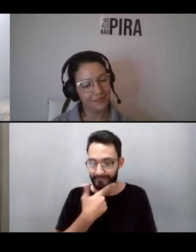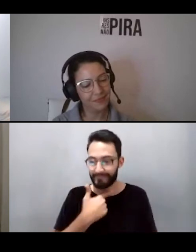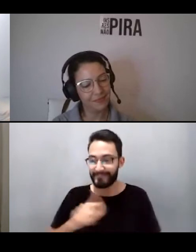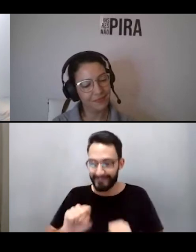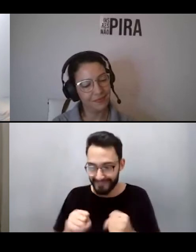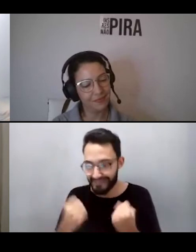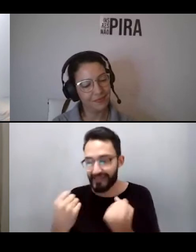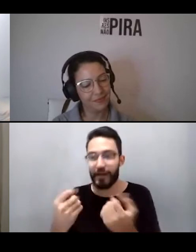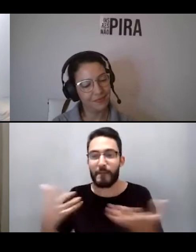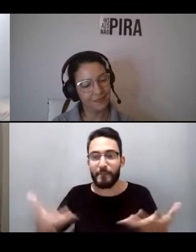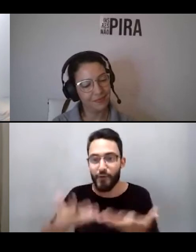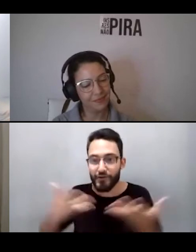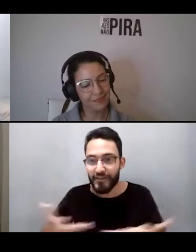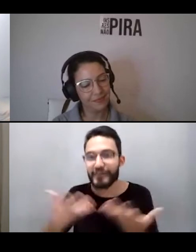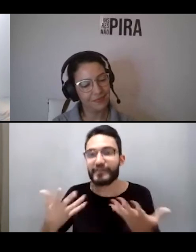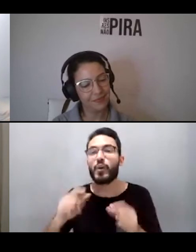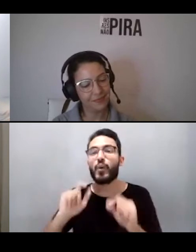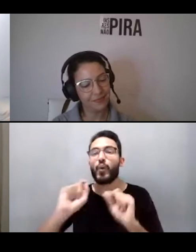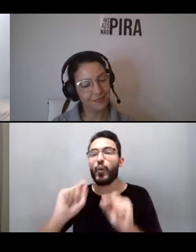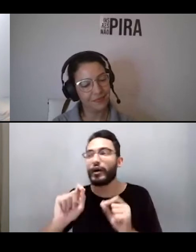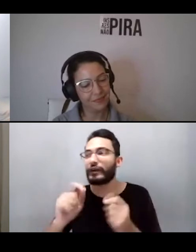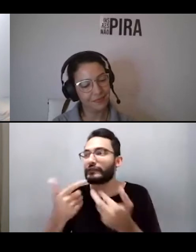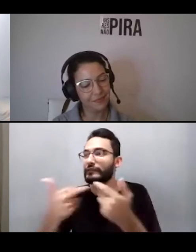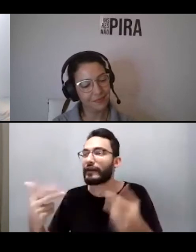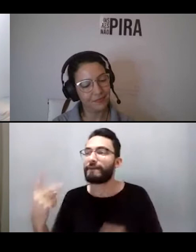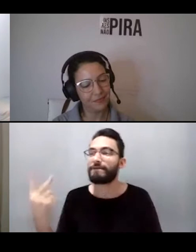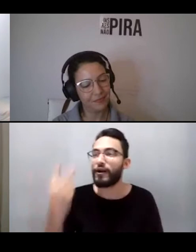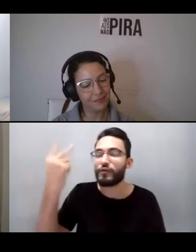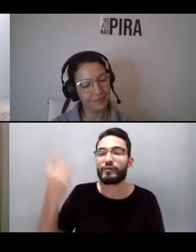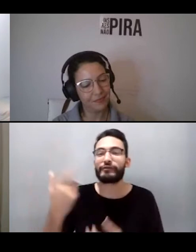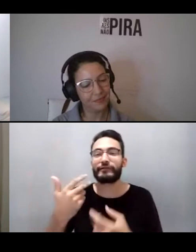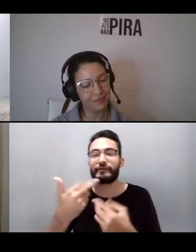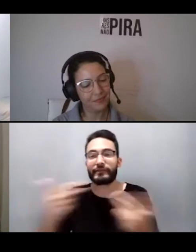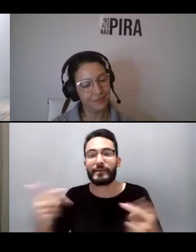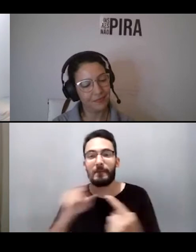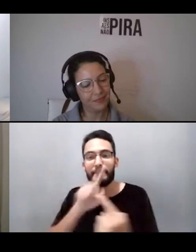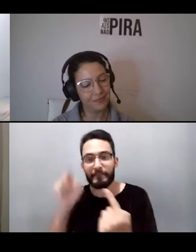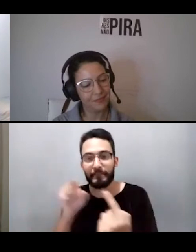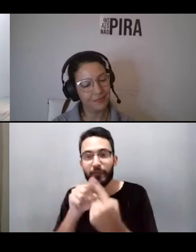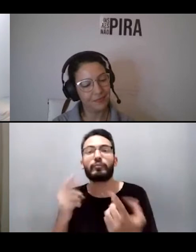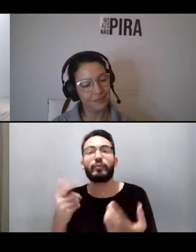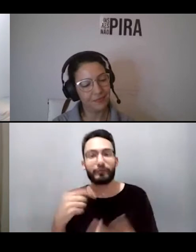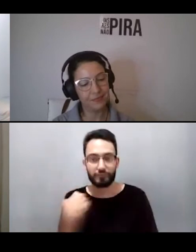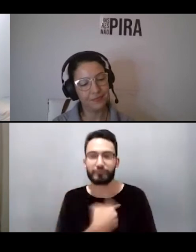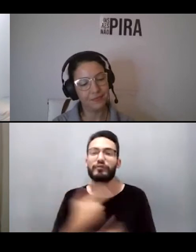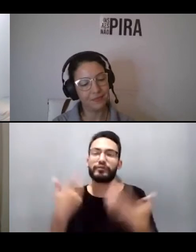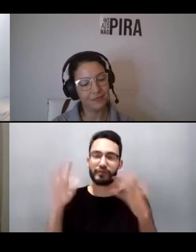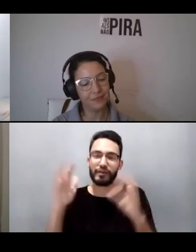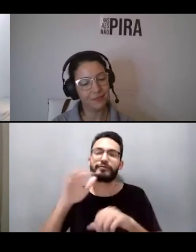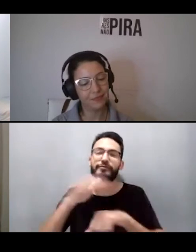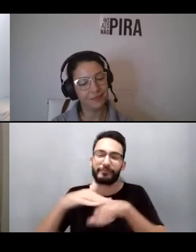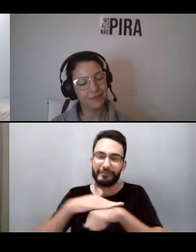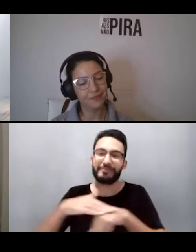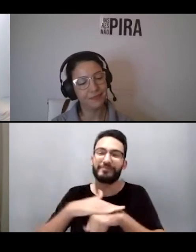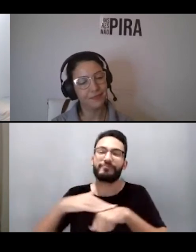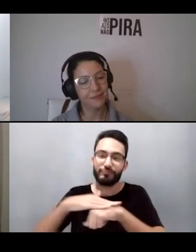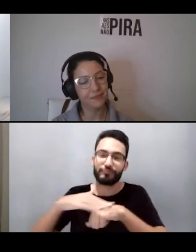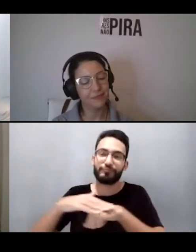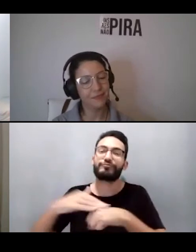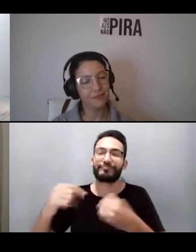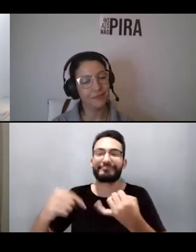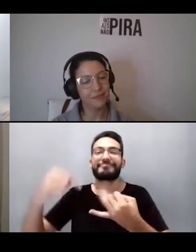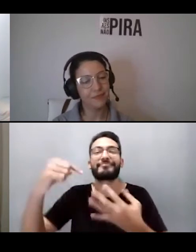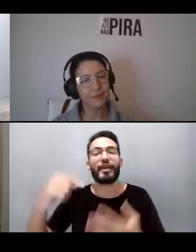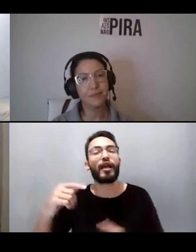sobre motivação, né, o que está aderente aos seus valores, à sua missão. Então, muito do que a gente falou, né, anteriormente,